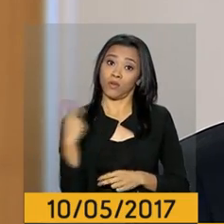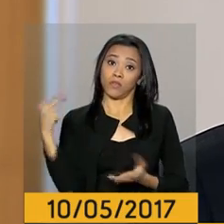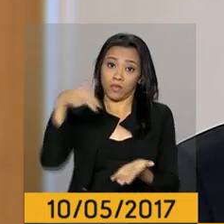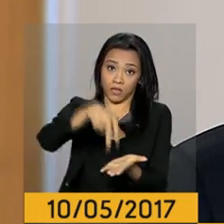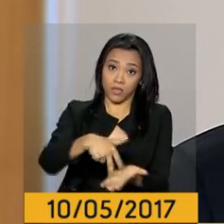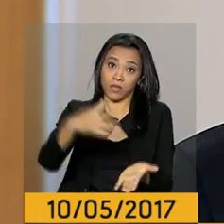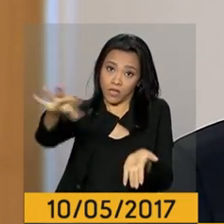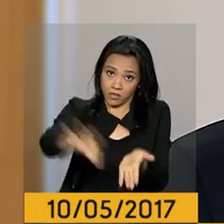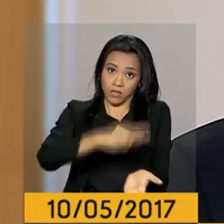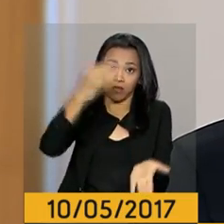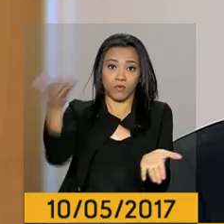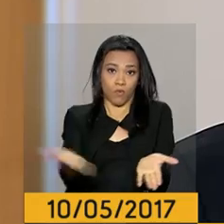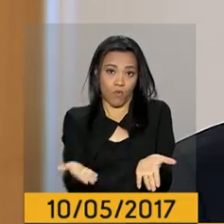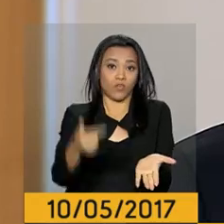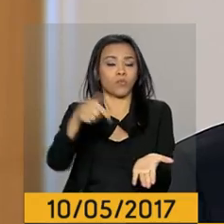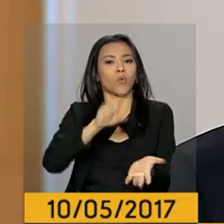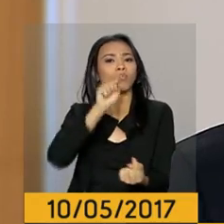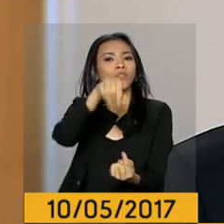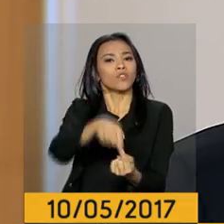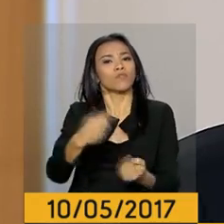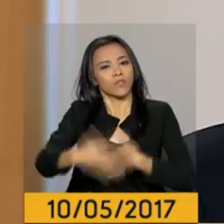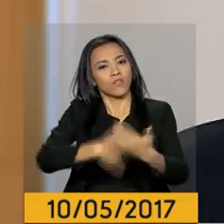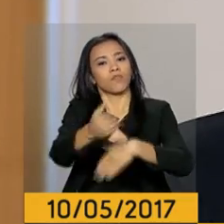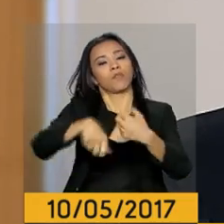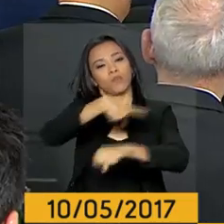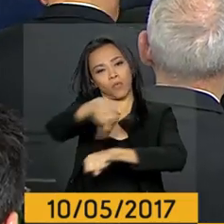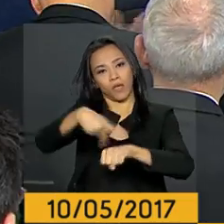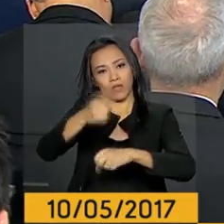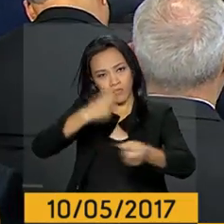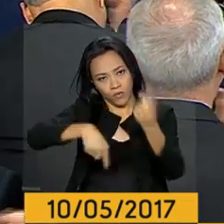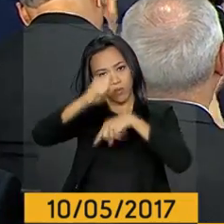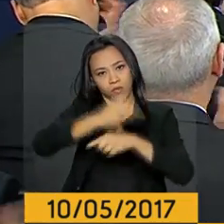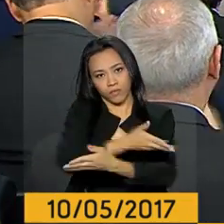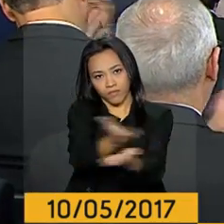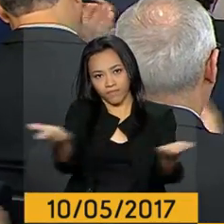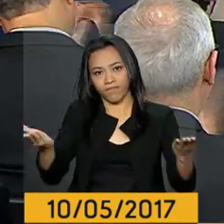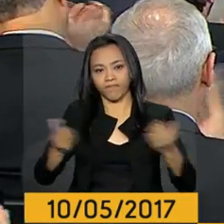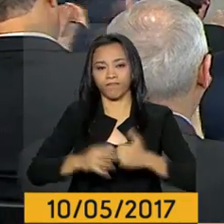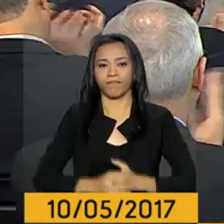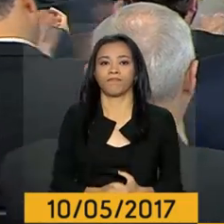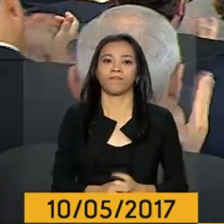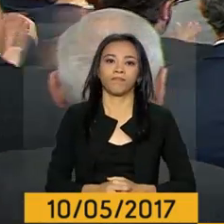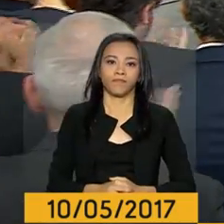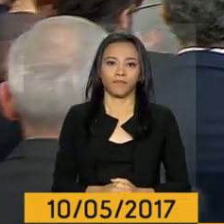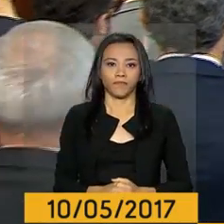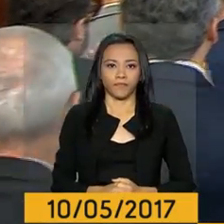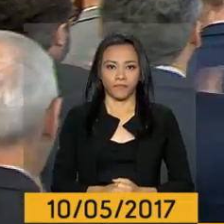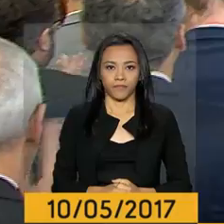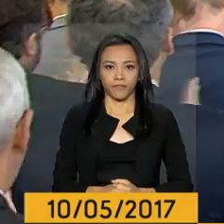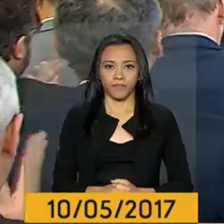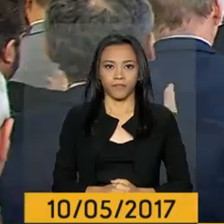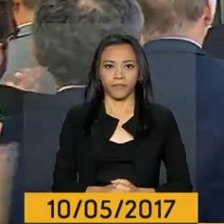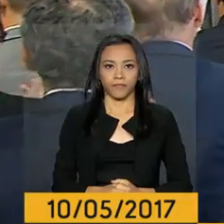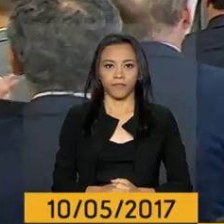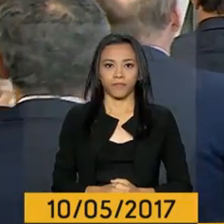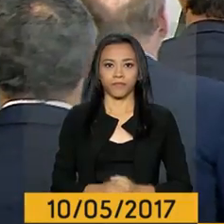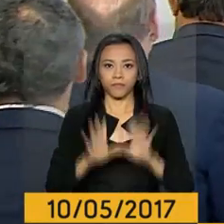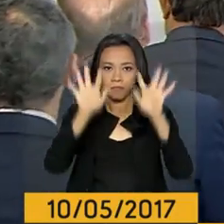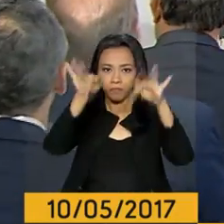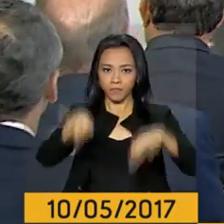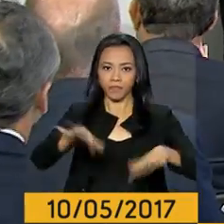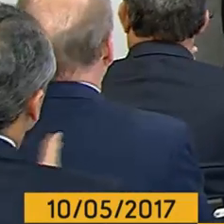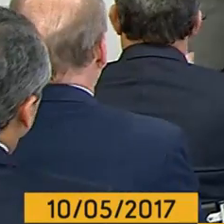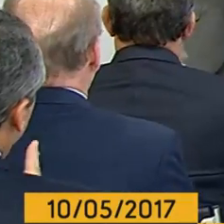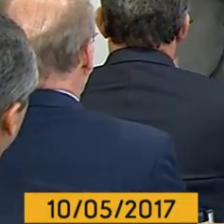e assinando esse decreto para o crescimento do nosso país sucesso aos senhores está encerrada